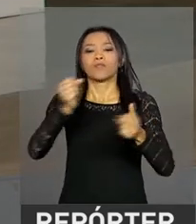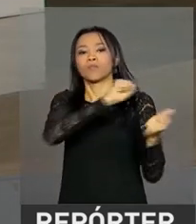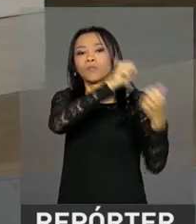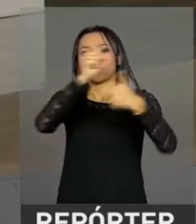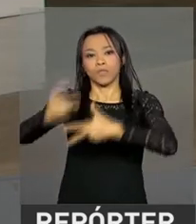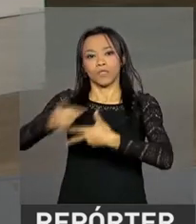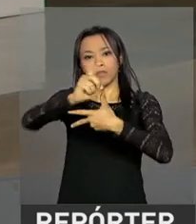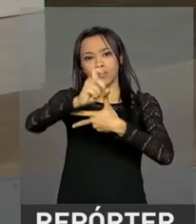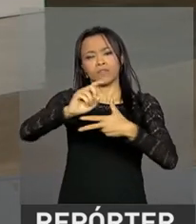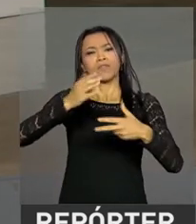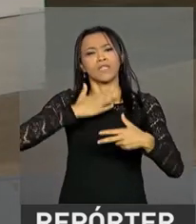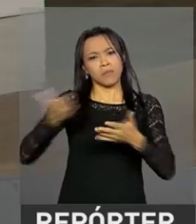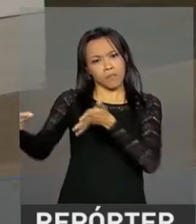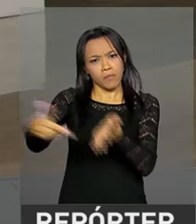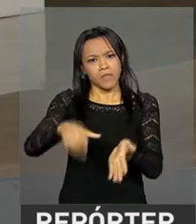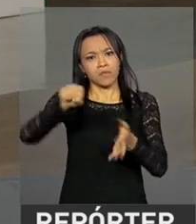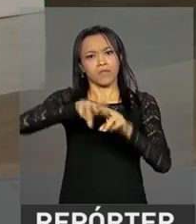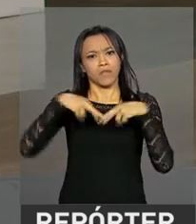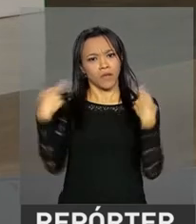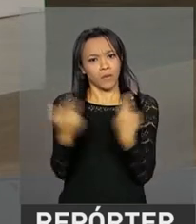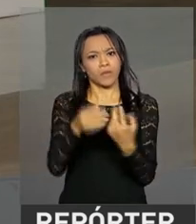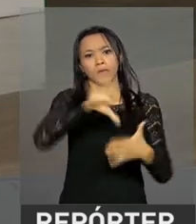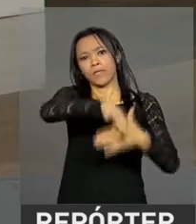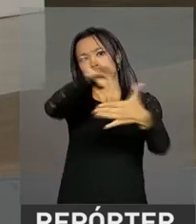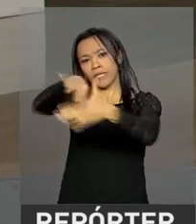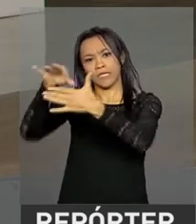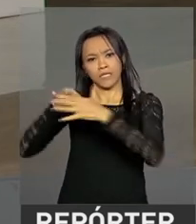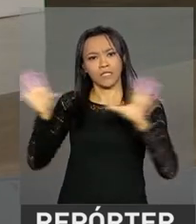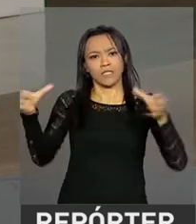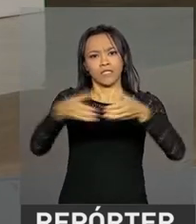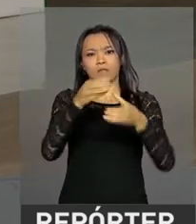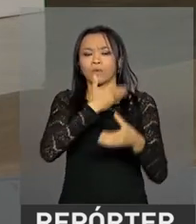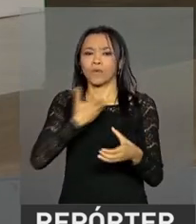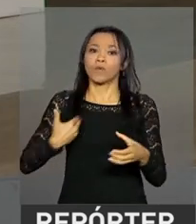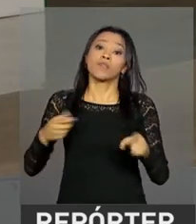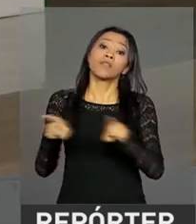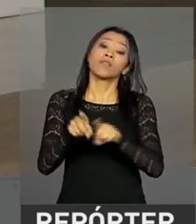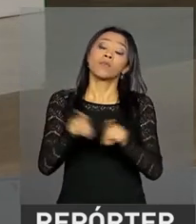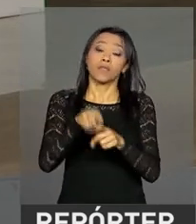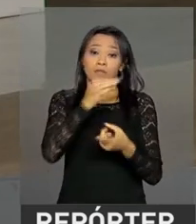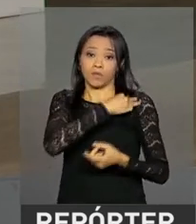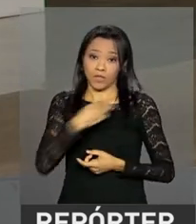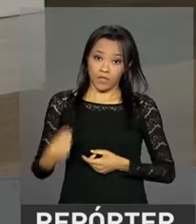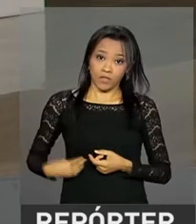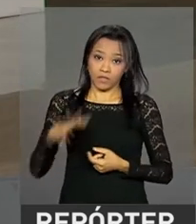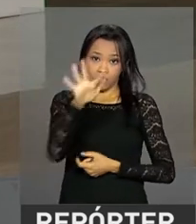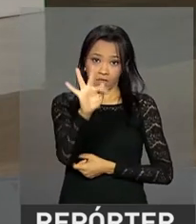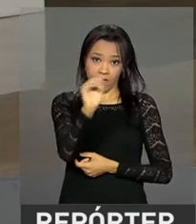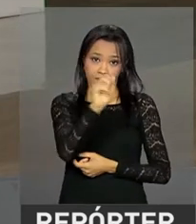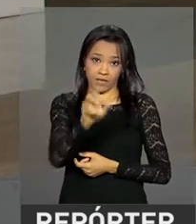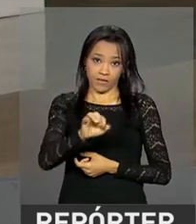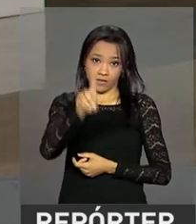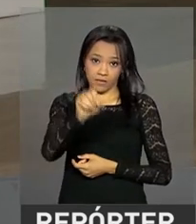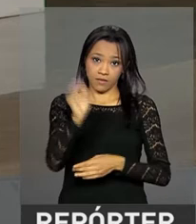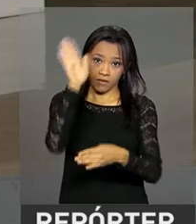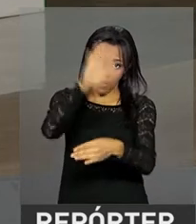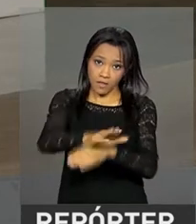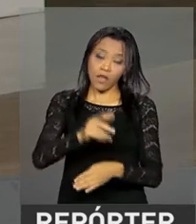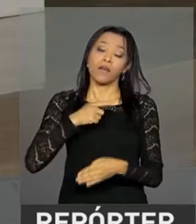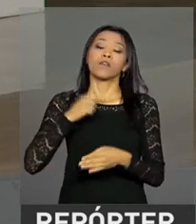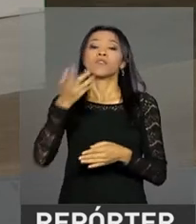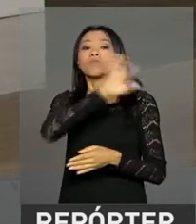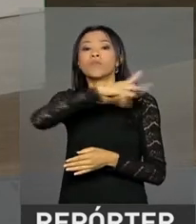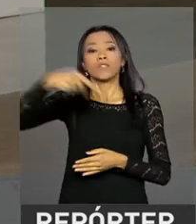participam dessa reunião logo mais aqui no Palácio, líderes do governo na Câmara e o ministro da Fazenda, Henrique Meirelles. À tarde, o presidente Michel Temer